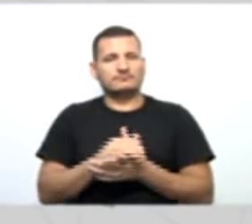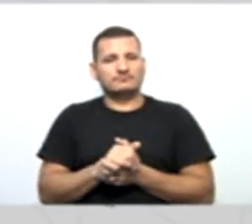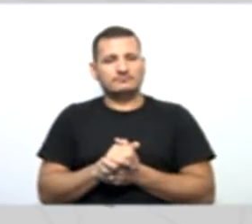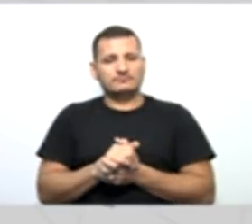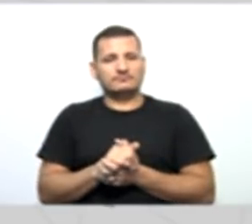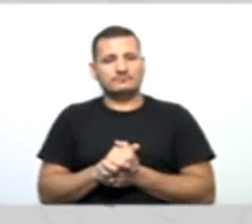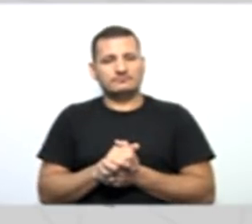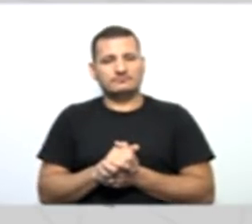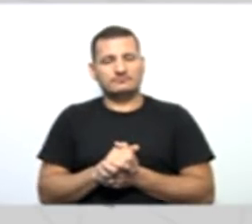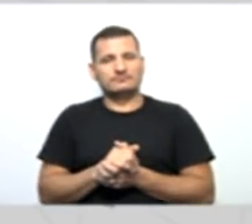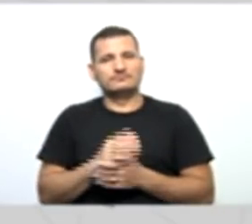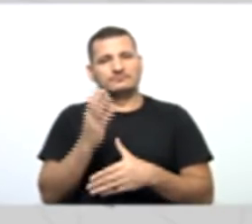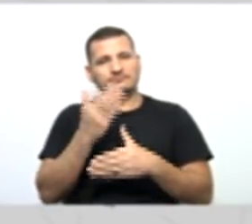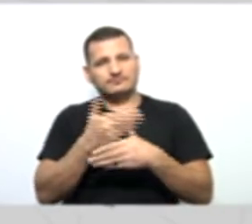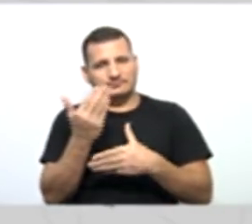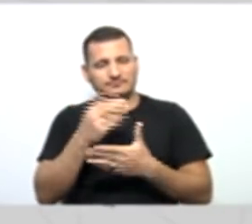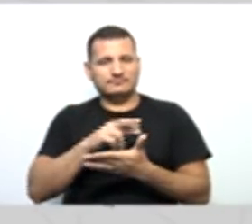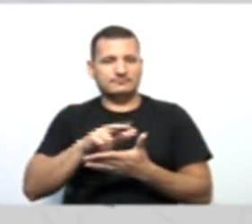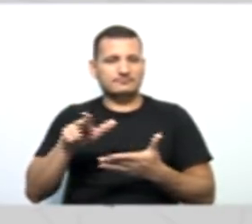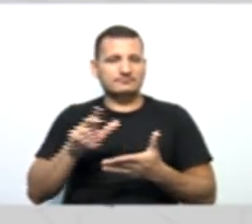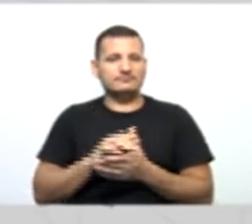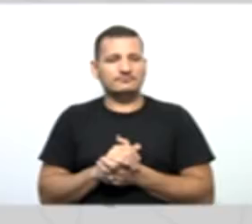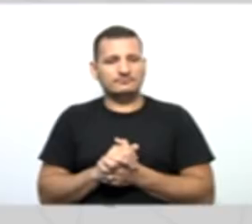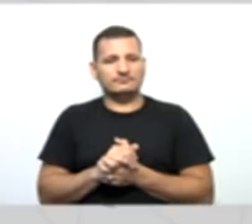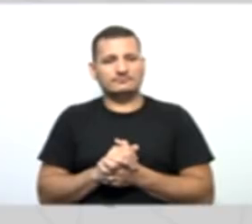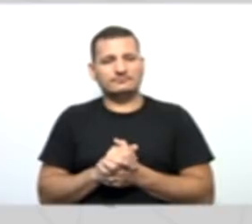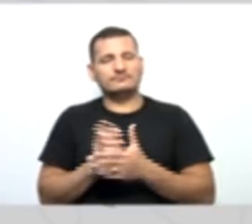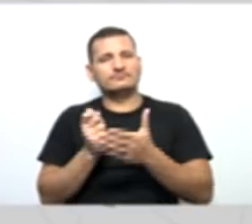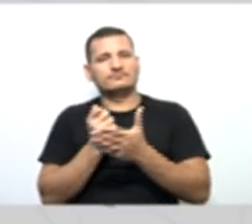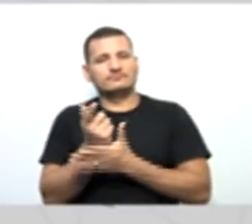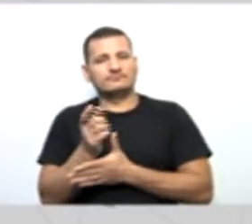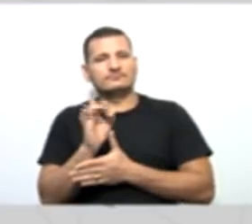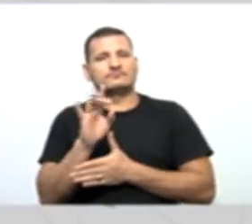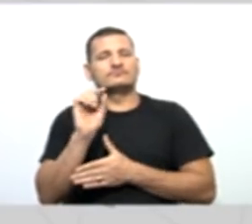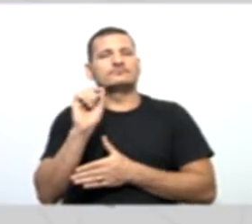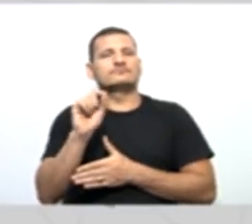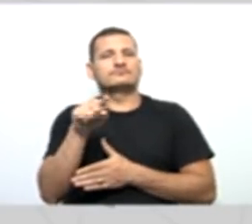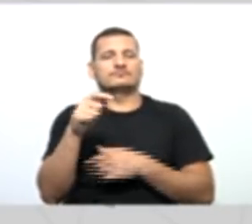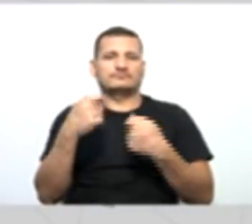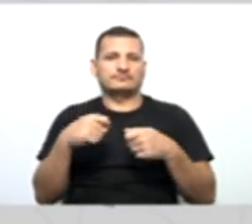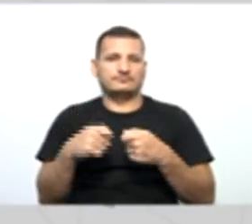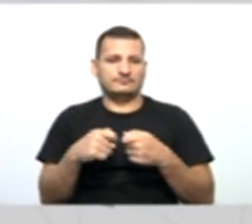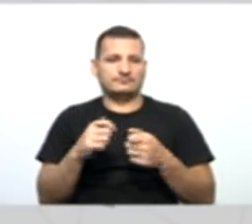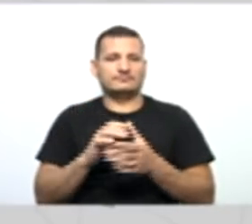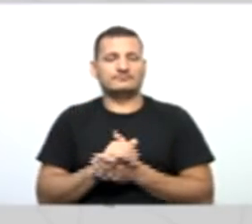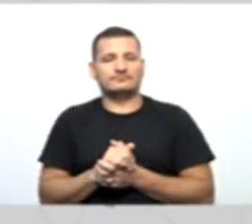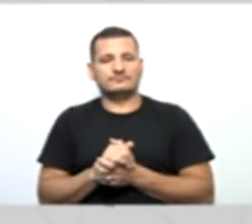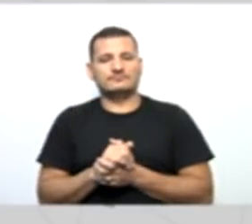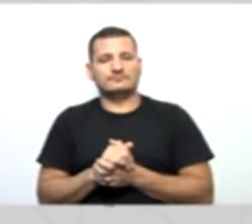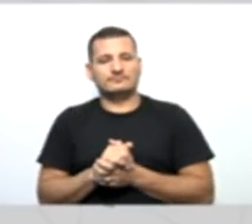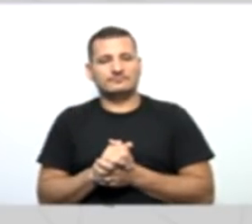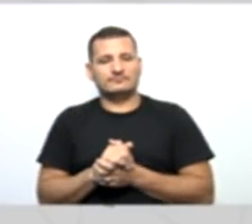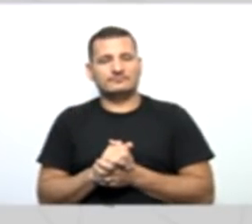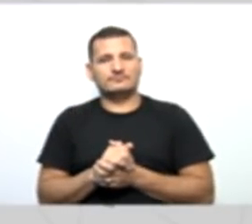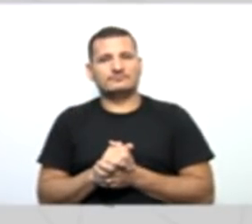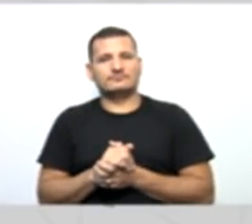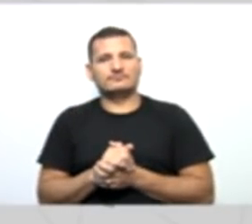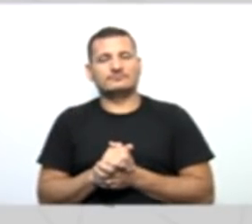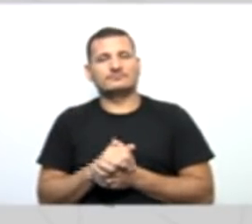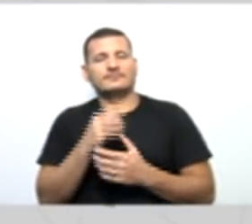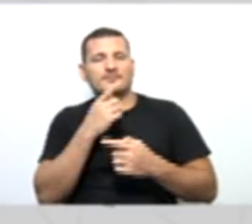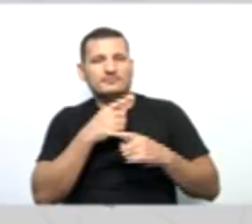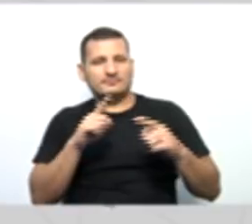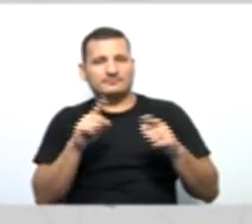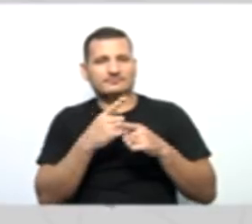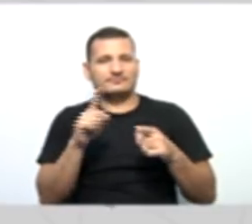ônibus, mototáxi e assim vai. Compre apenas o necessário. Olha aí, todo mundo vai cantar a musiquinha aí na sala, né? Canta essa musiquinha, é